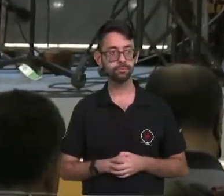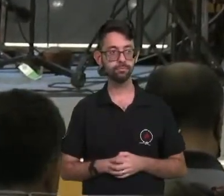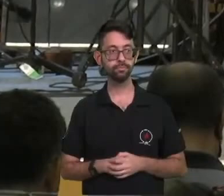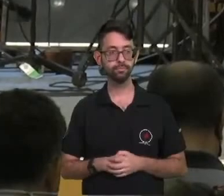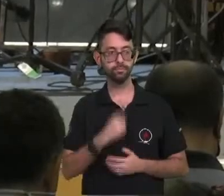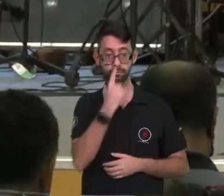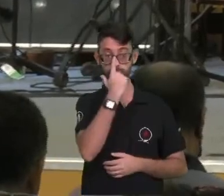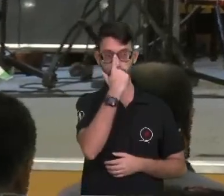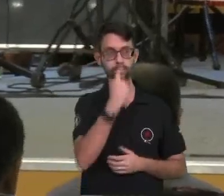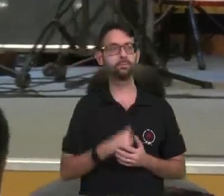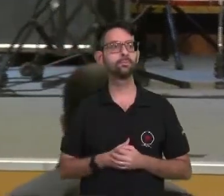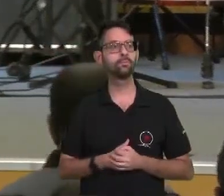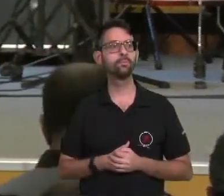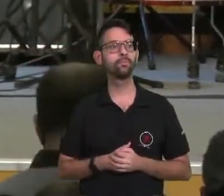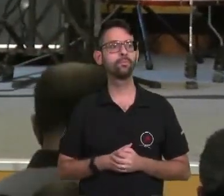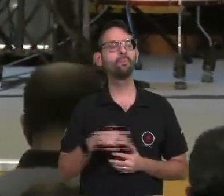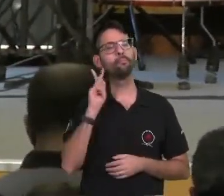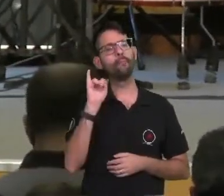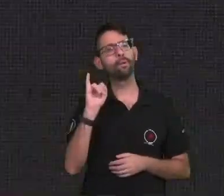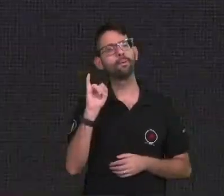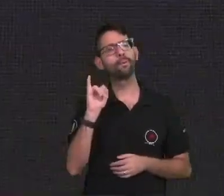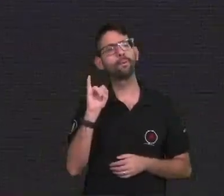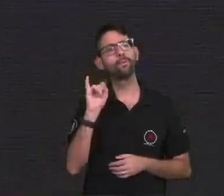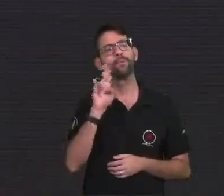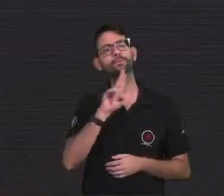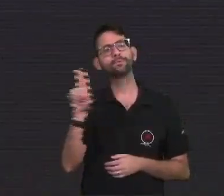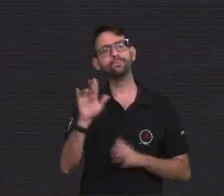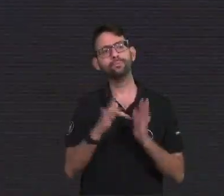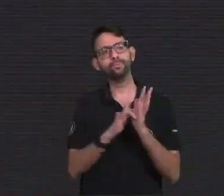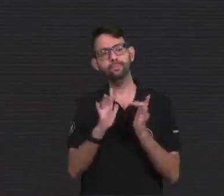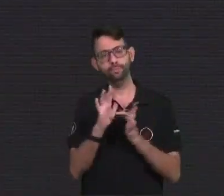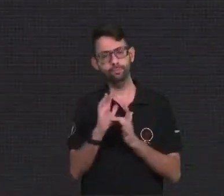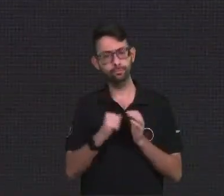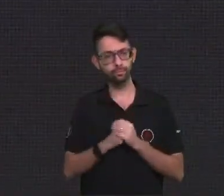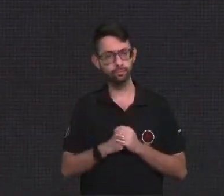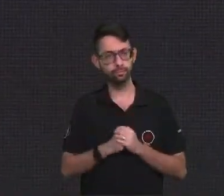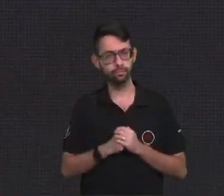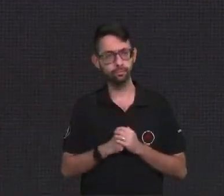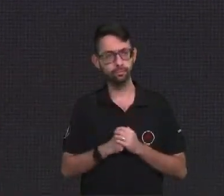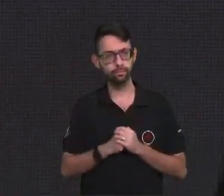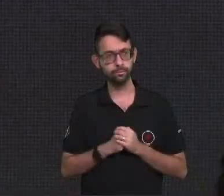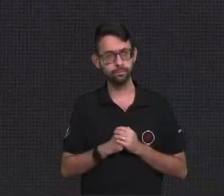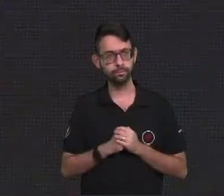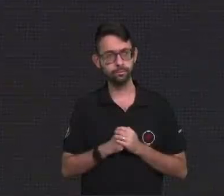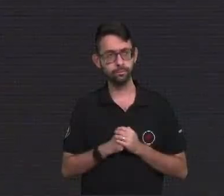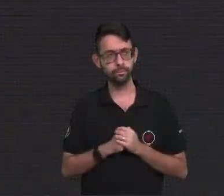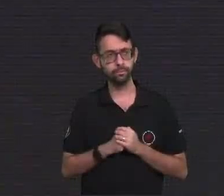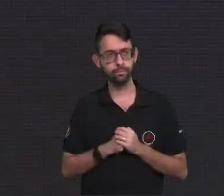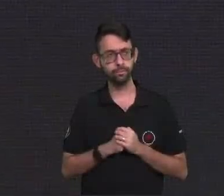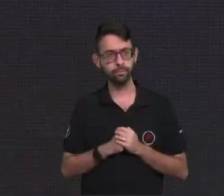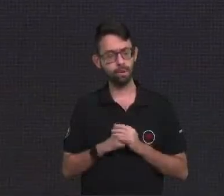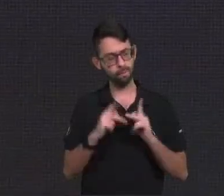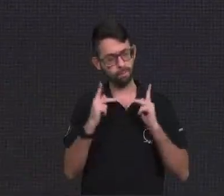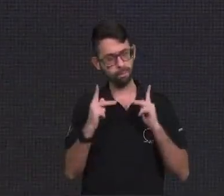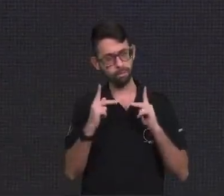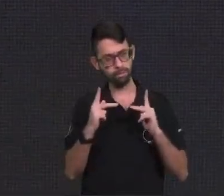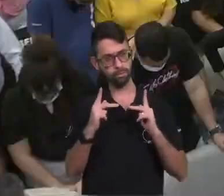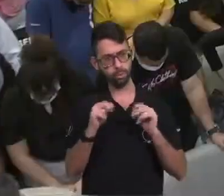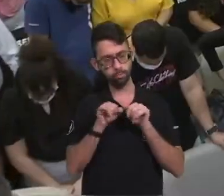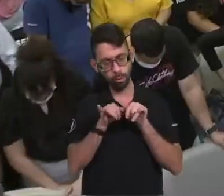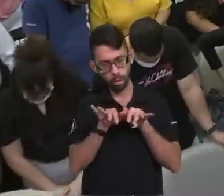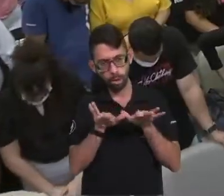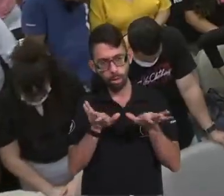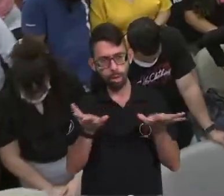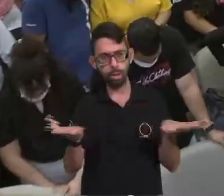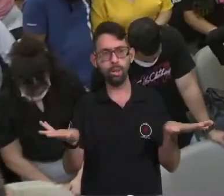Feche seus olhos, Pai. É em nome de Jesus Cristo. A mesma palavra foi ministrada. Todos nós estamos no